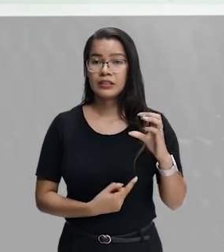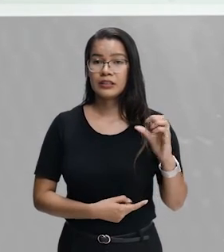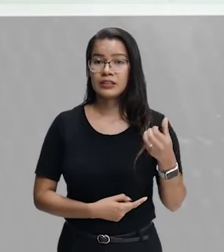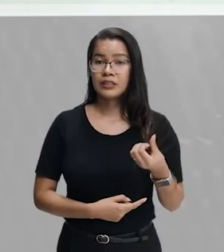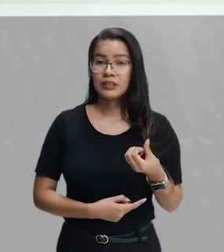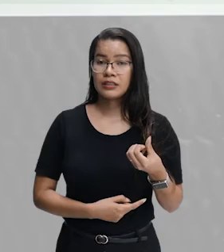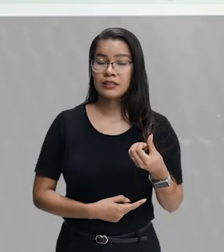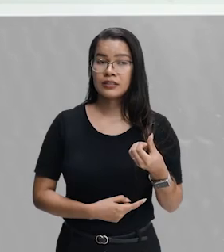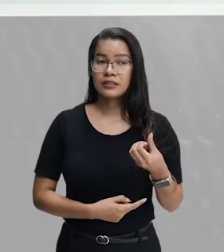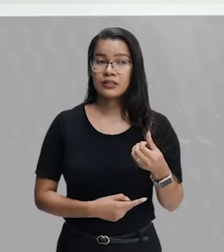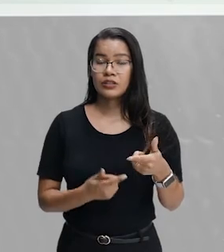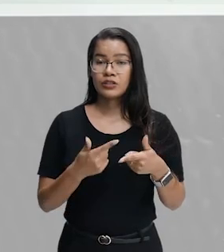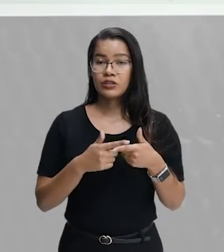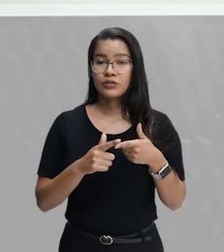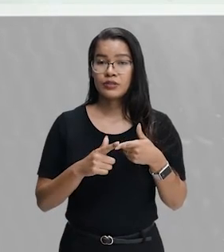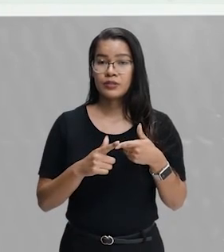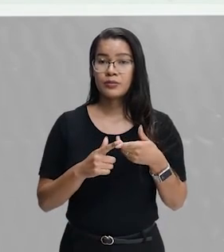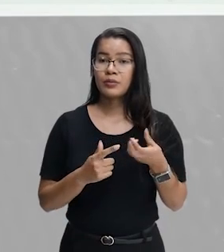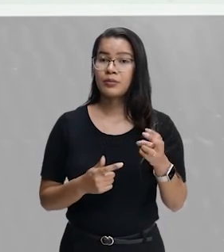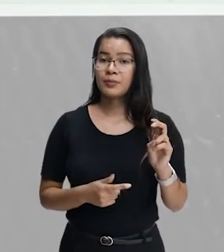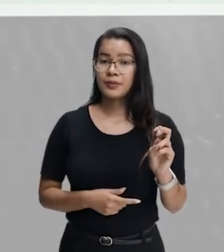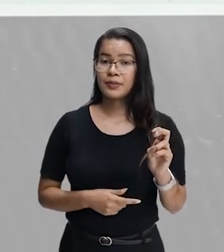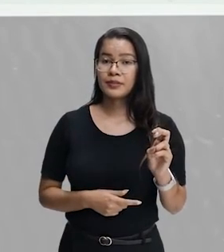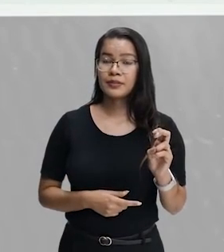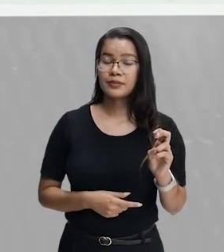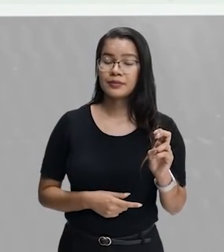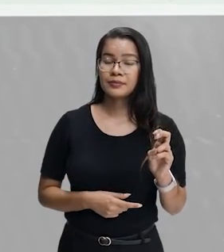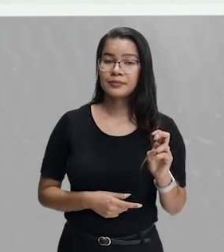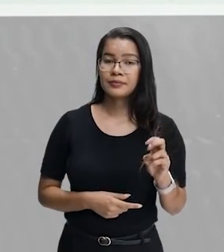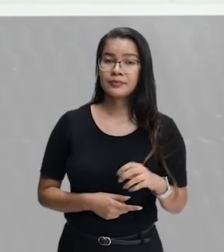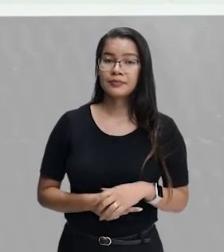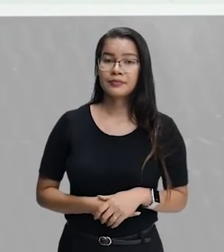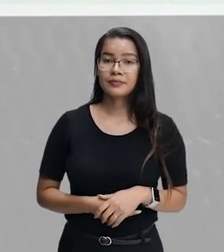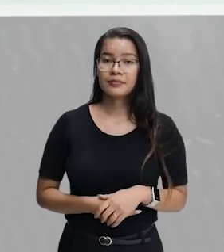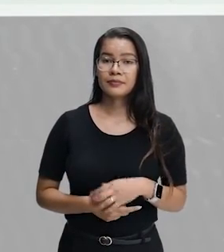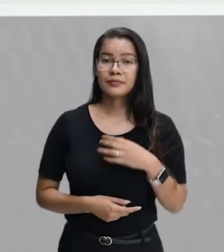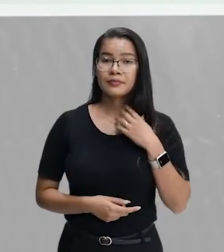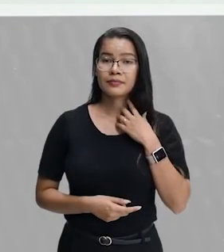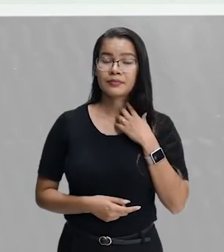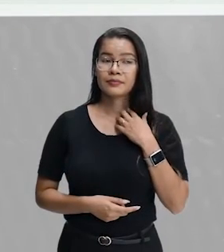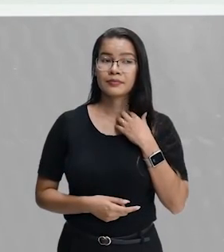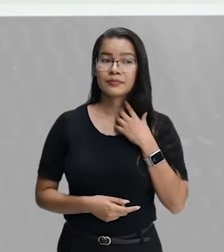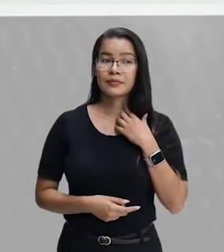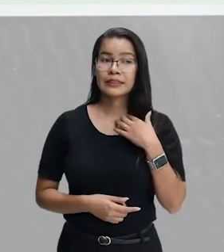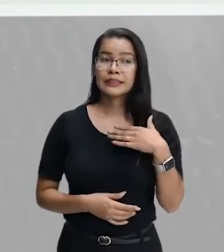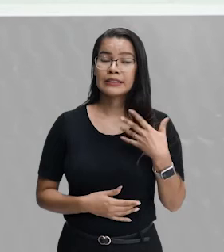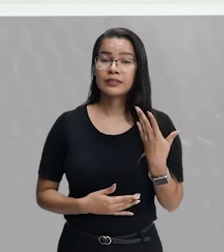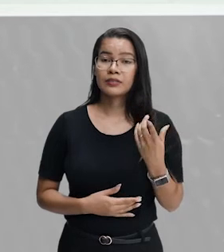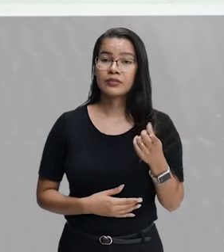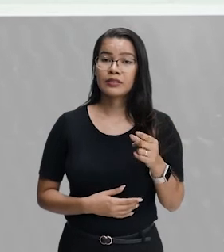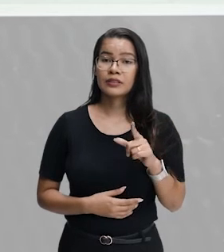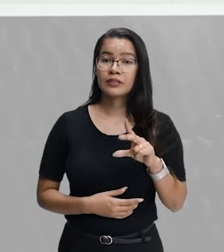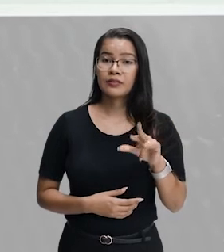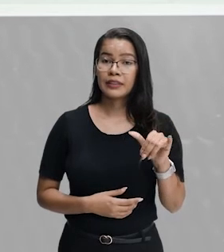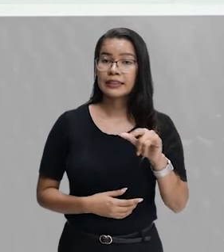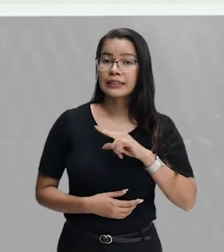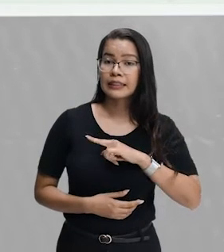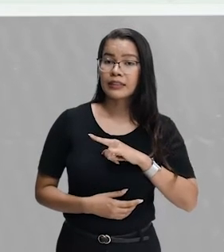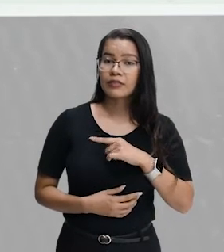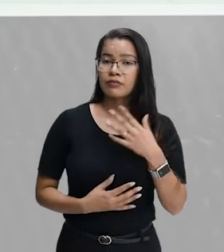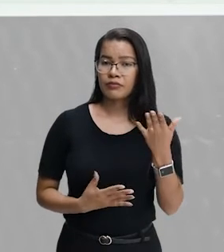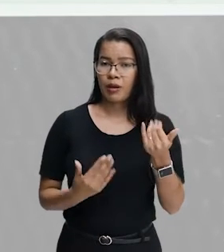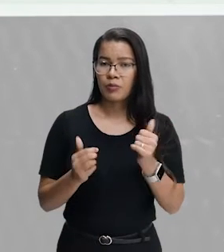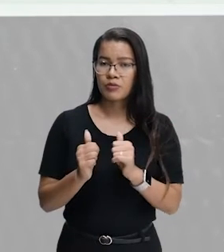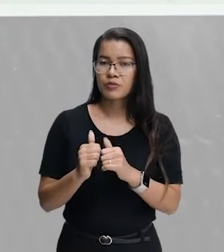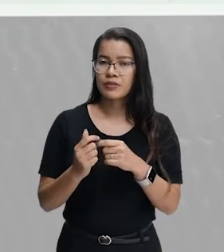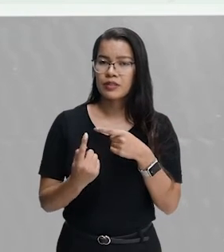36 dividido por 5. 80, né? Então, aqui você vai ter, vamos fazer essa soma